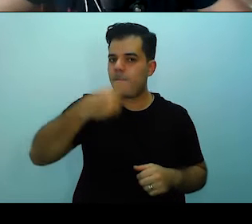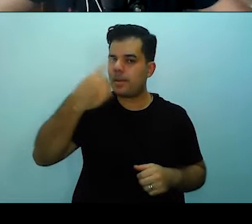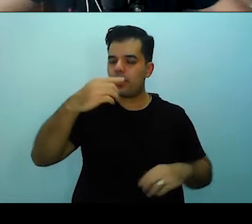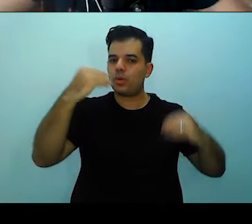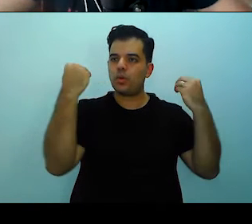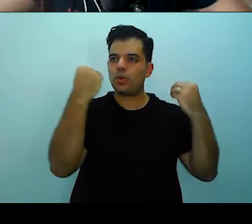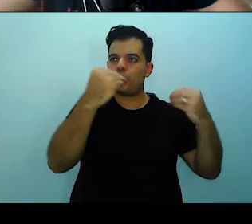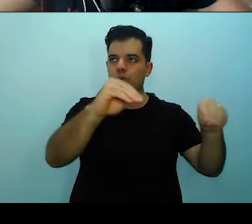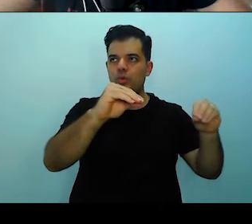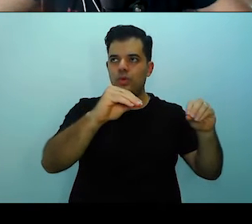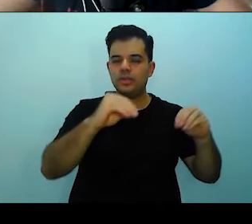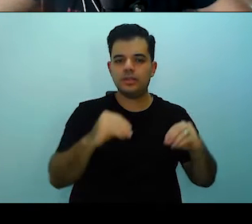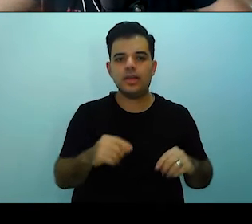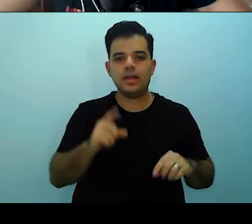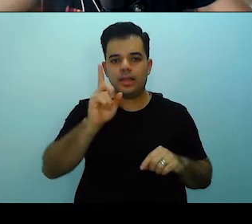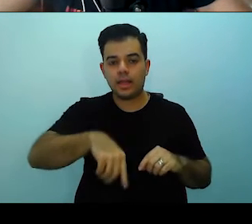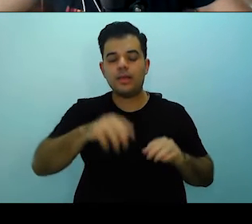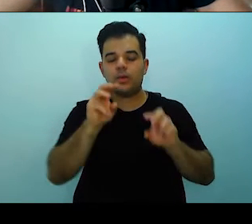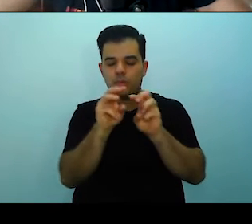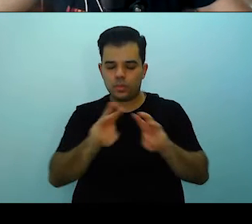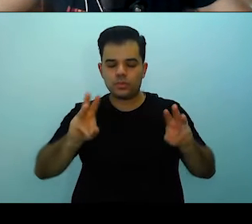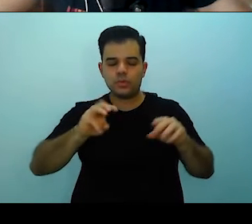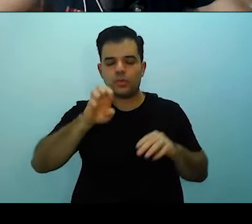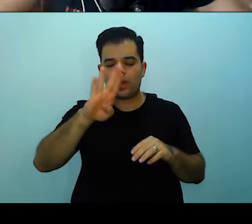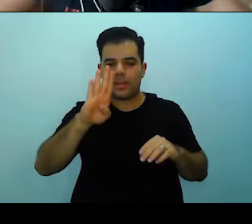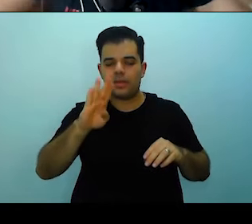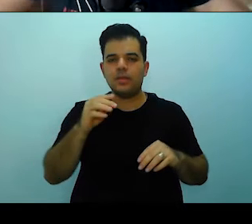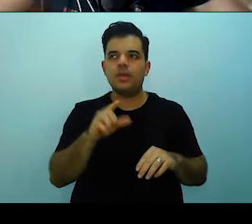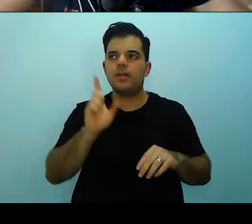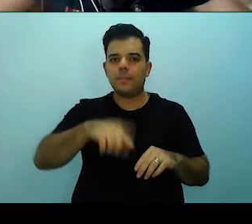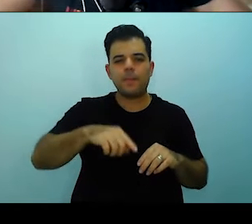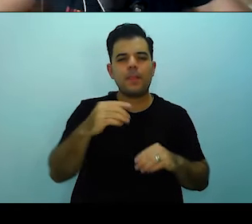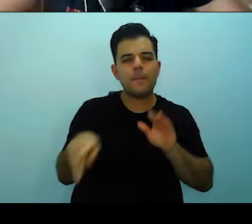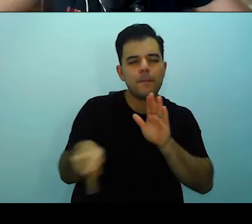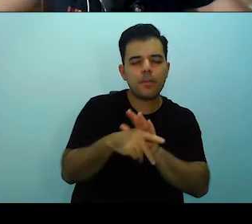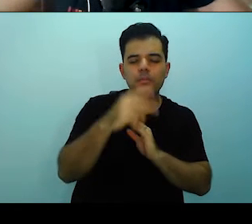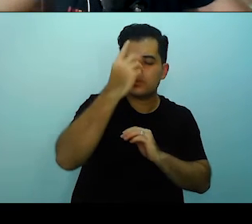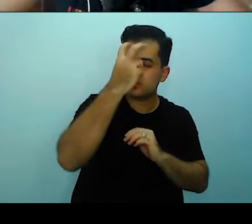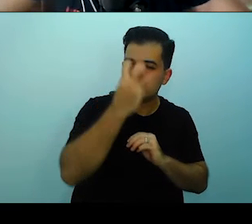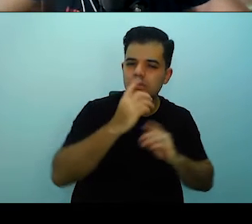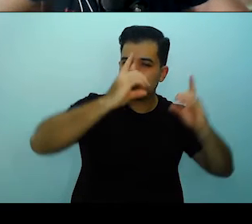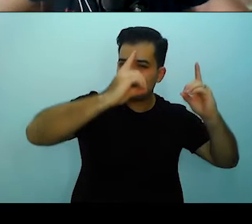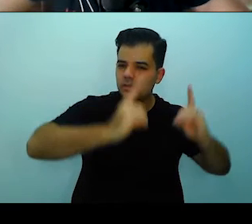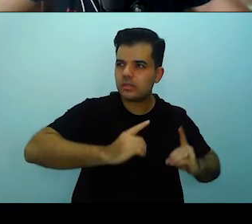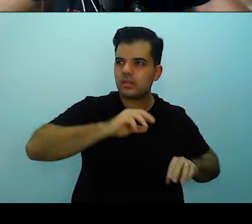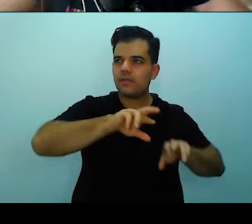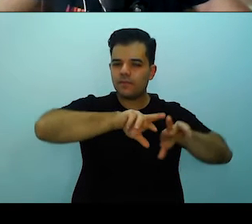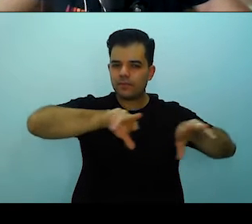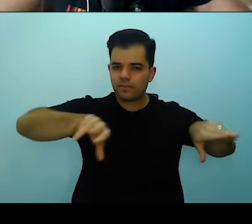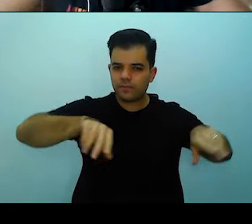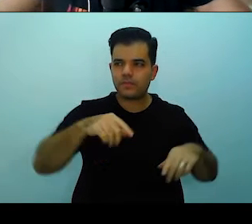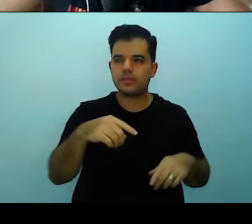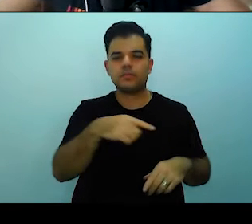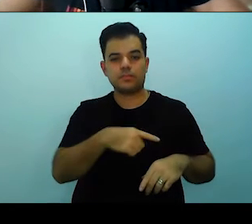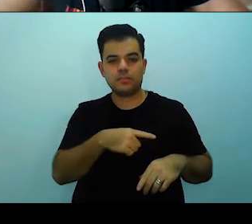que focava no desenvolvimento web, no ensino de química para pessoas com deficiência visual. Qual é o background desse trabalho? Eu